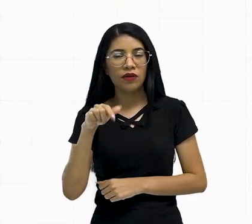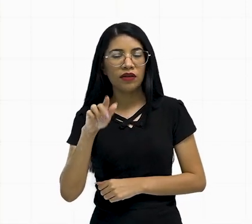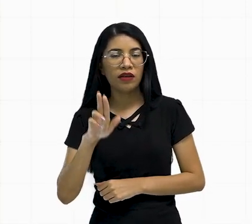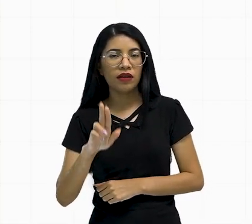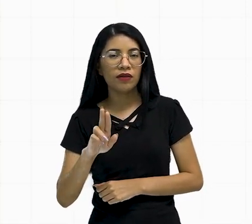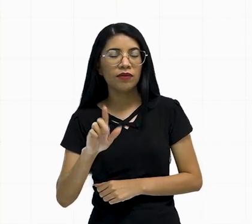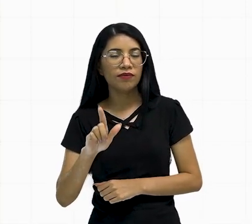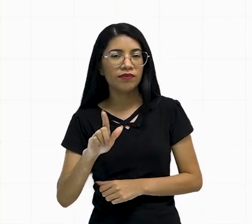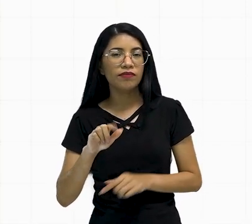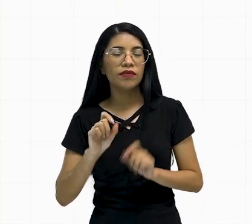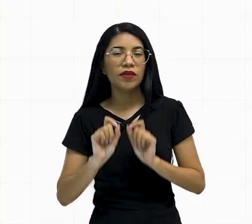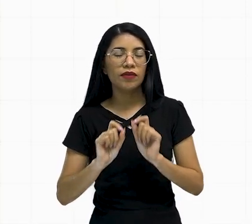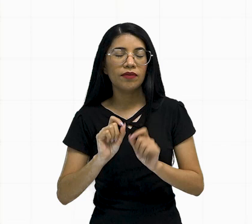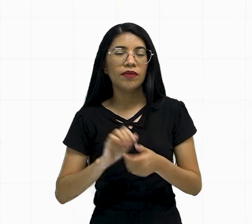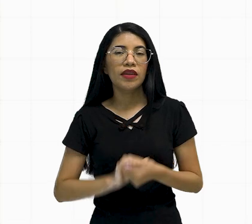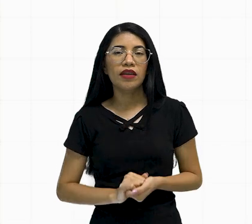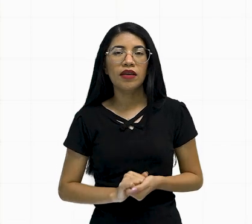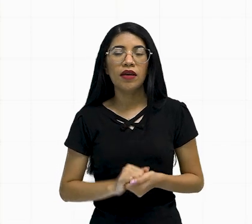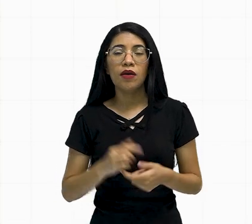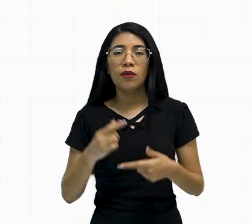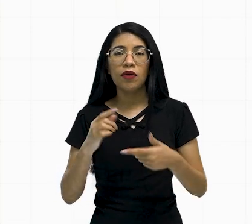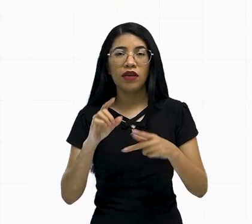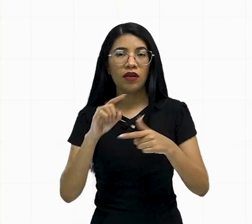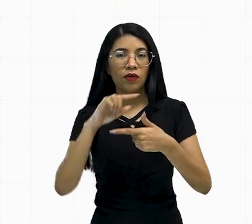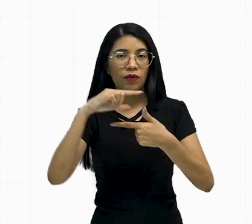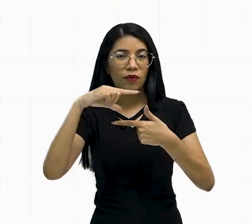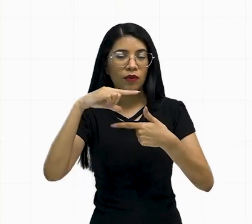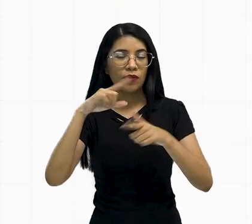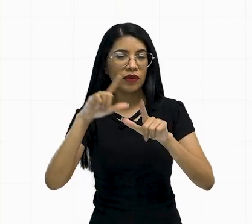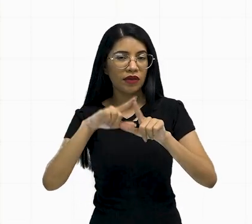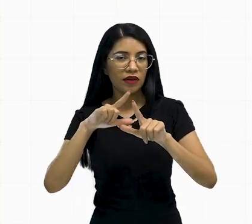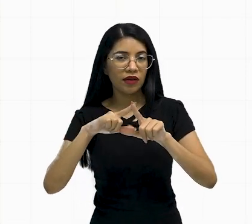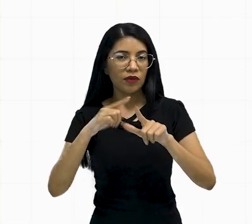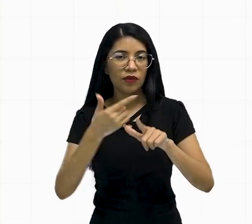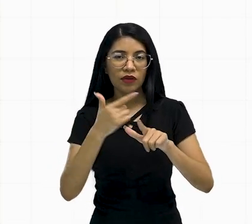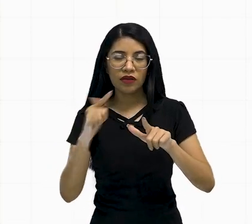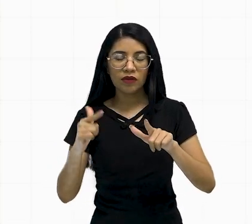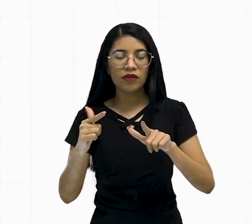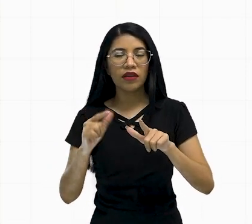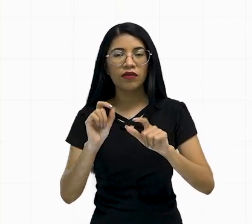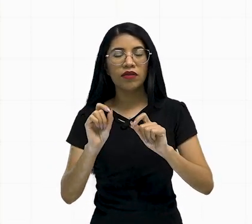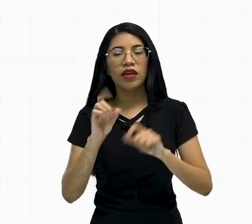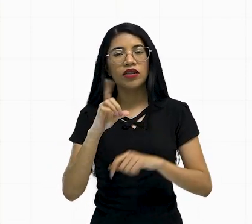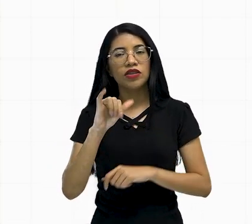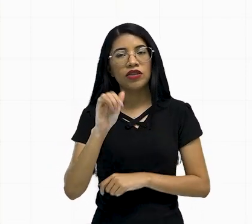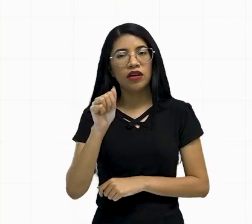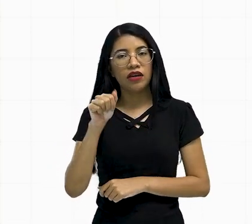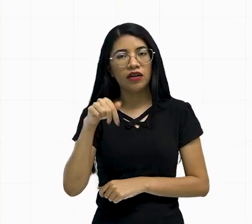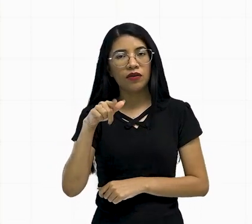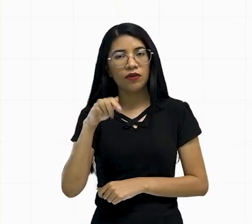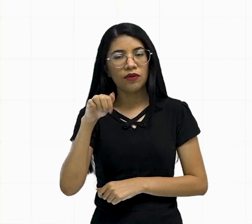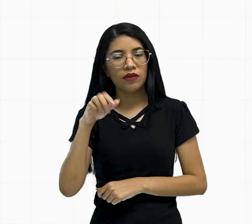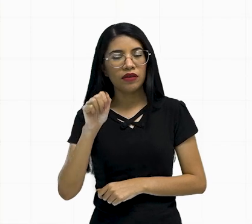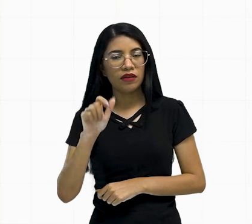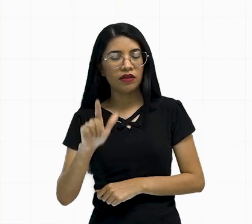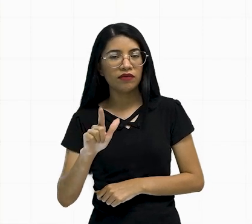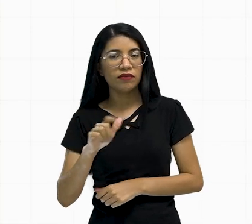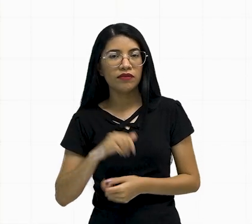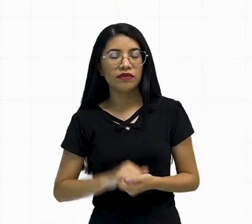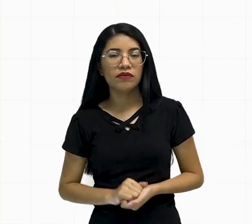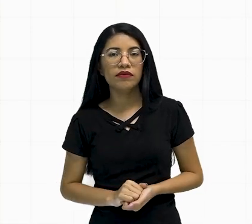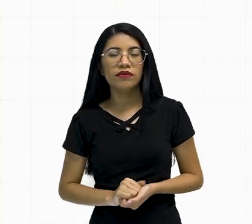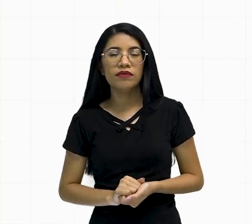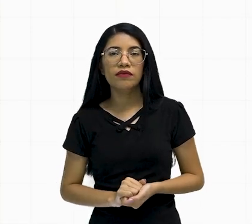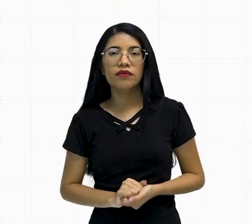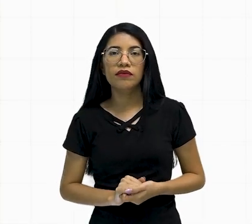o único polígono que não possui diagonal, tá? De um triângulo nós temos sempre os lados.